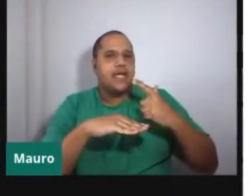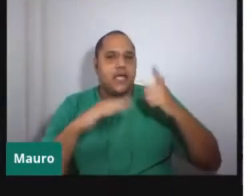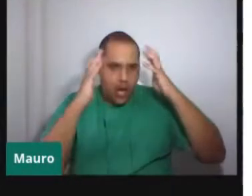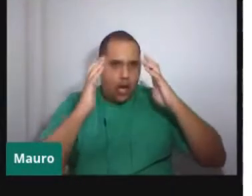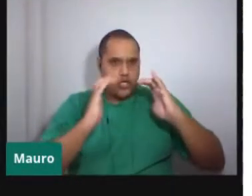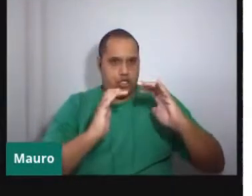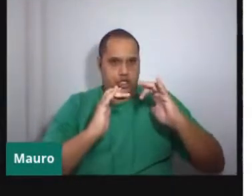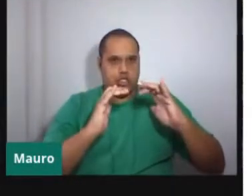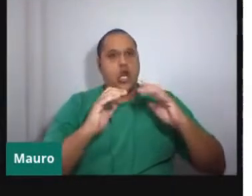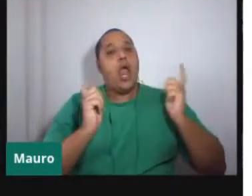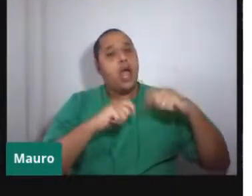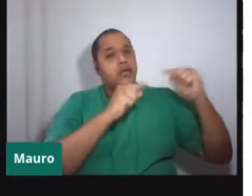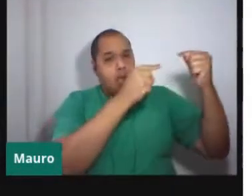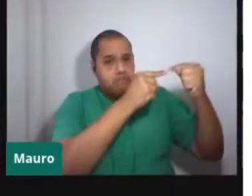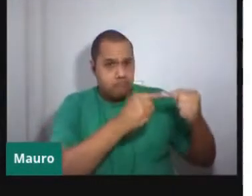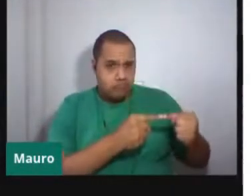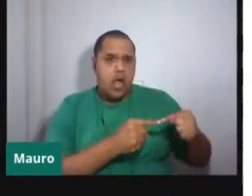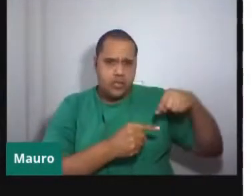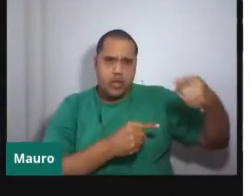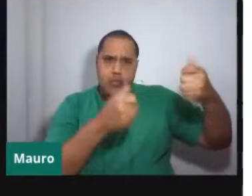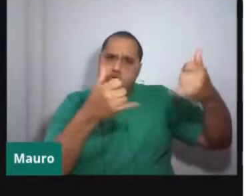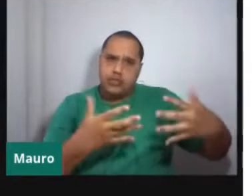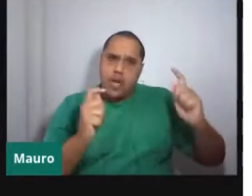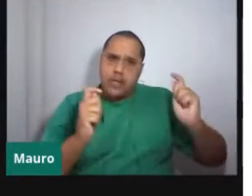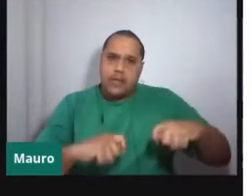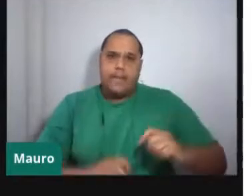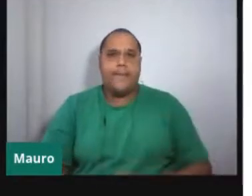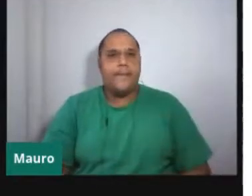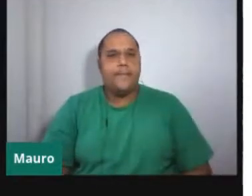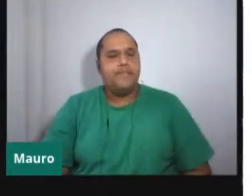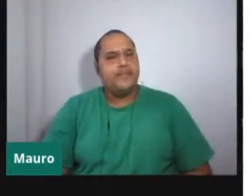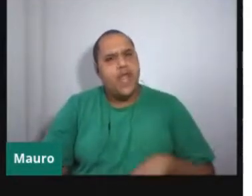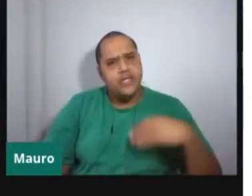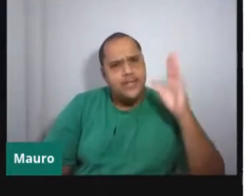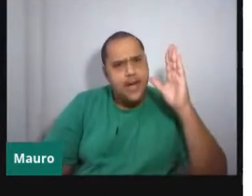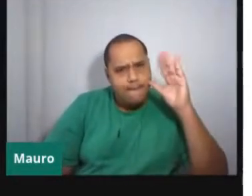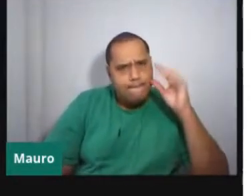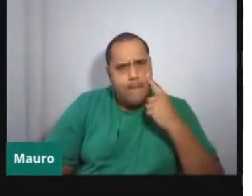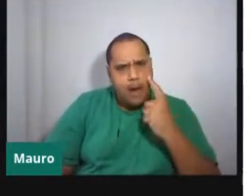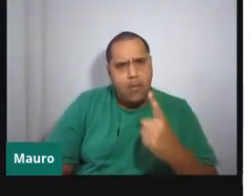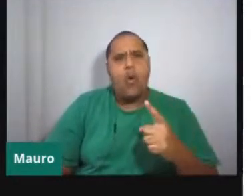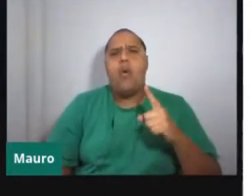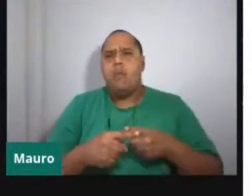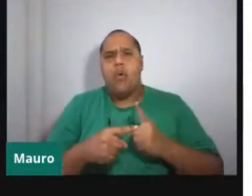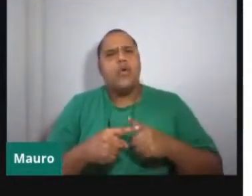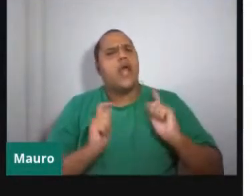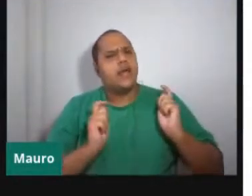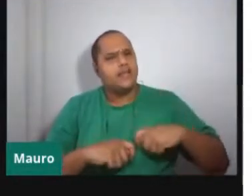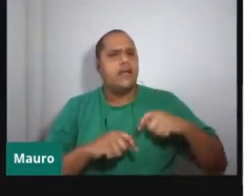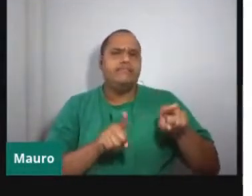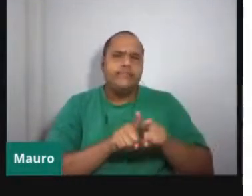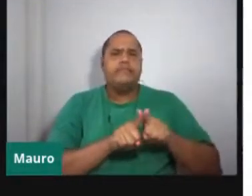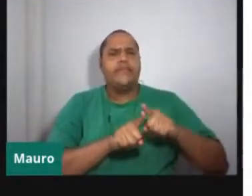pode discutir um pouco isso melhor se ficar alguma dúvida. E é muito curioso, porque apesar de todos esses avanços que nós